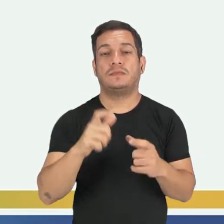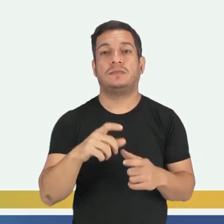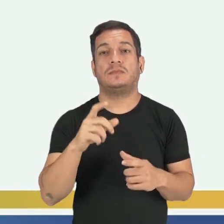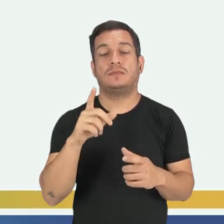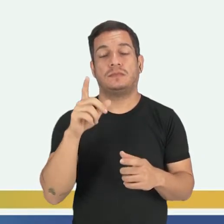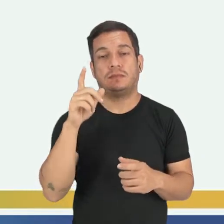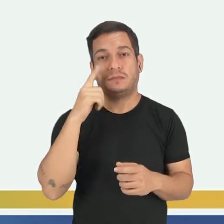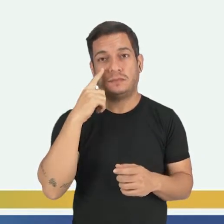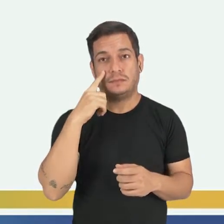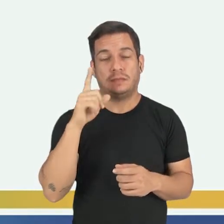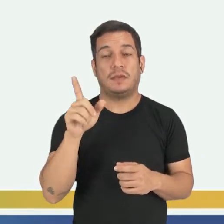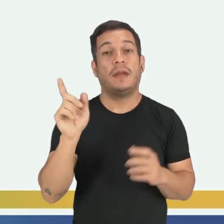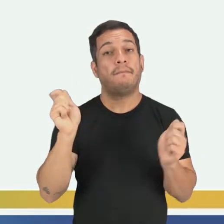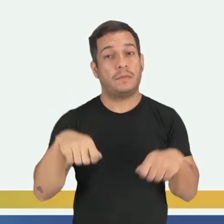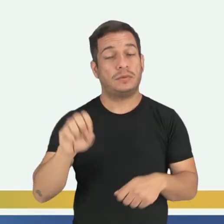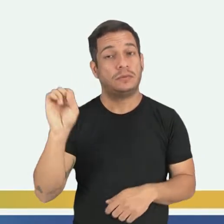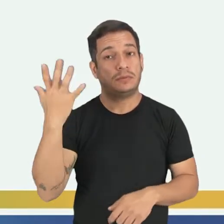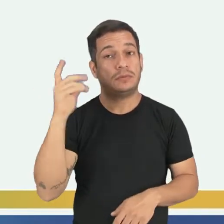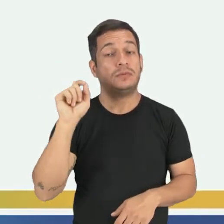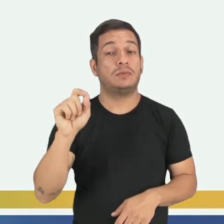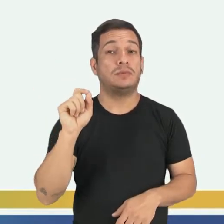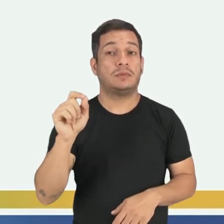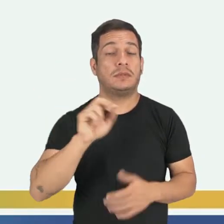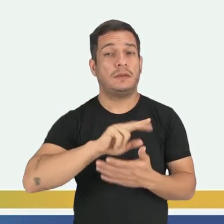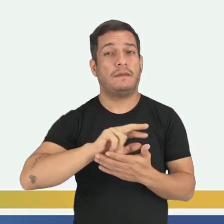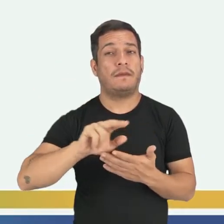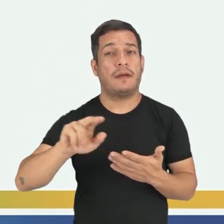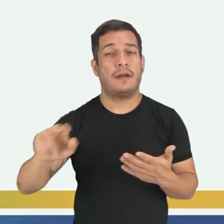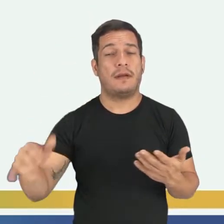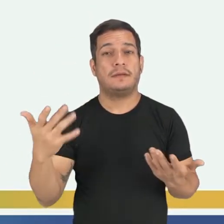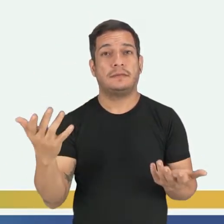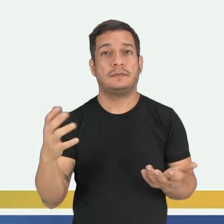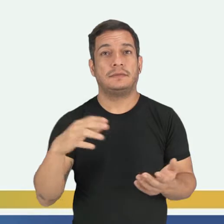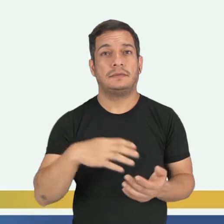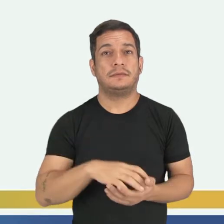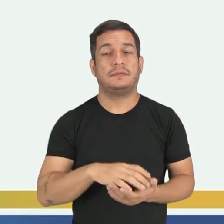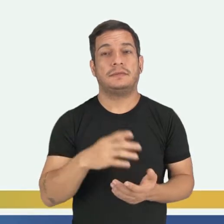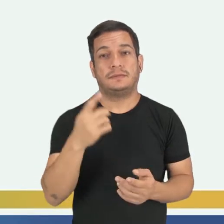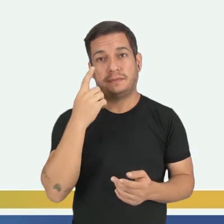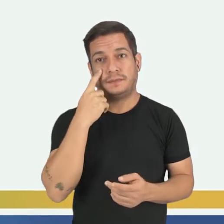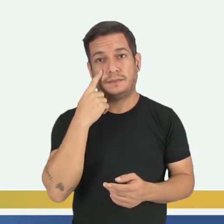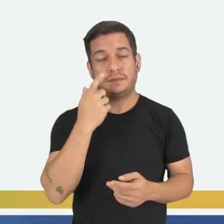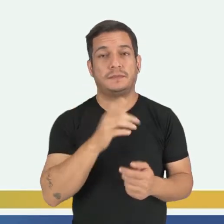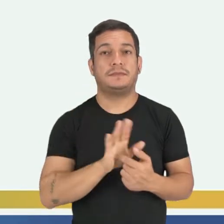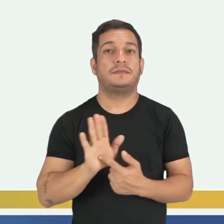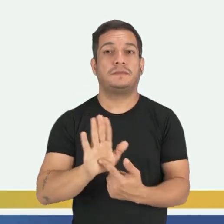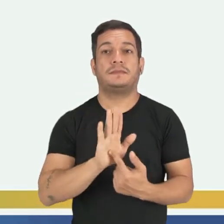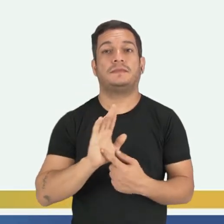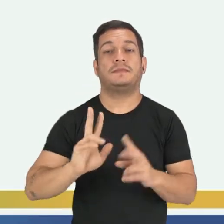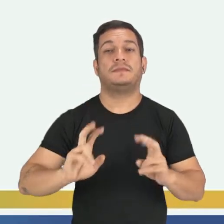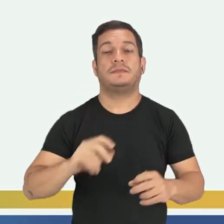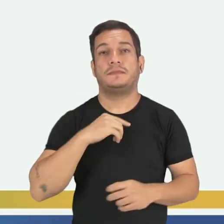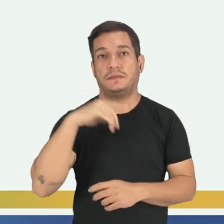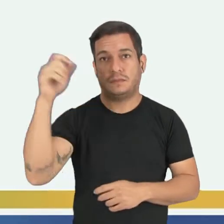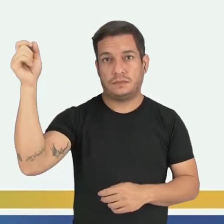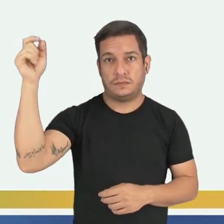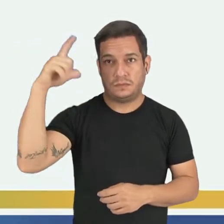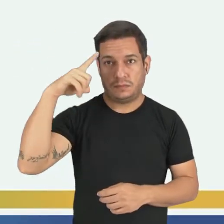saiu. Pode acontecer de várias formas. Observem, nós temos aí o